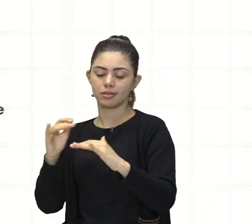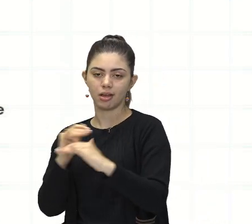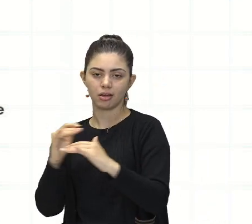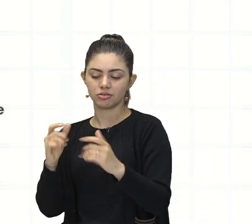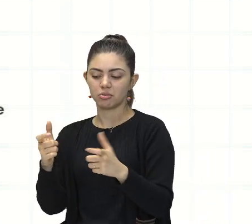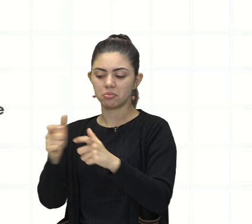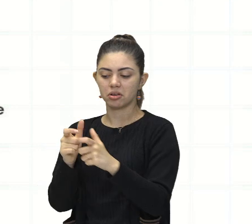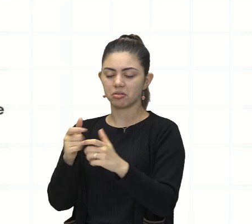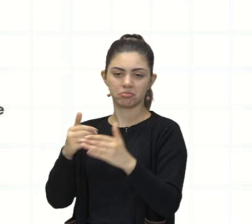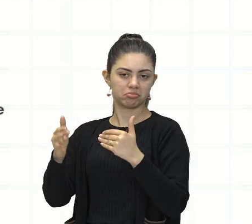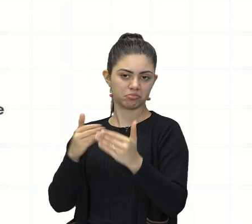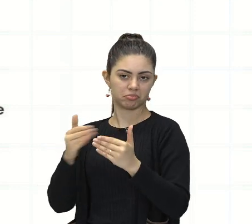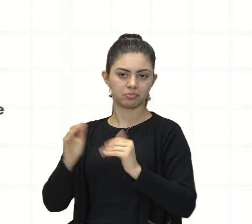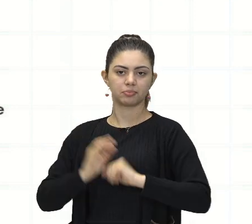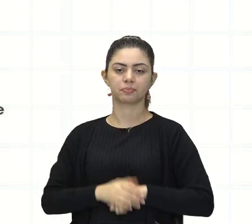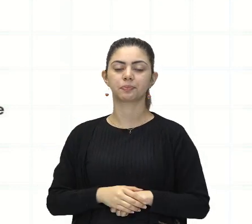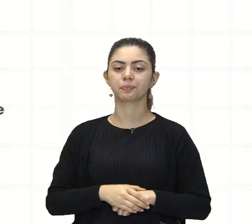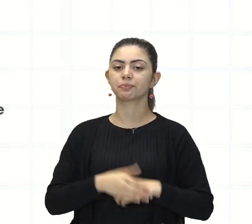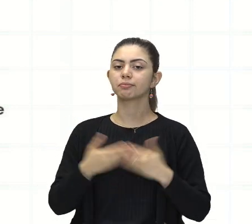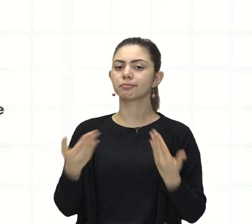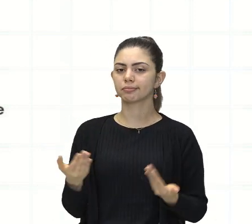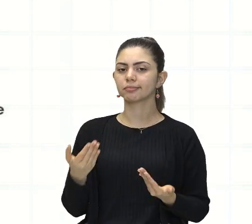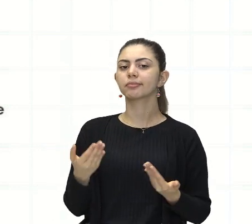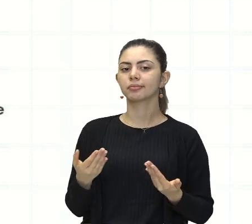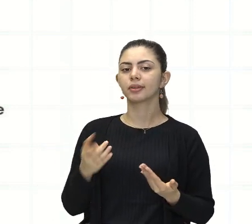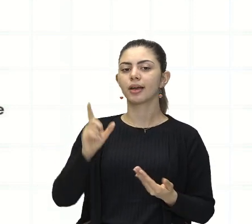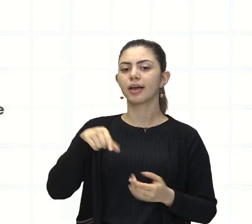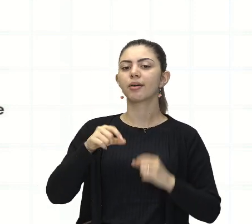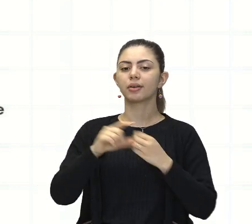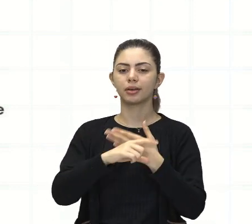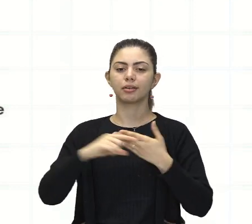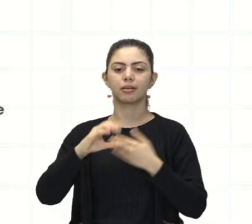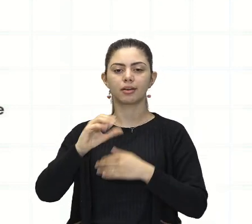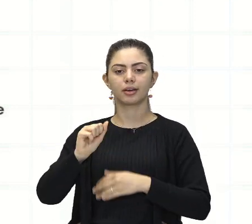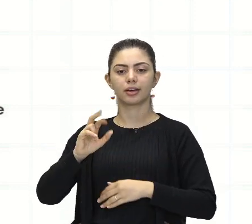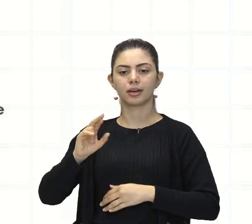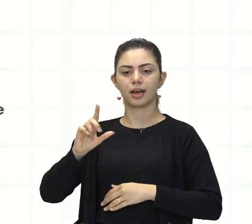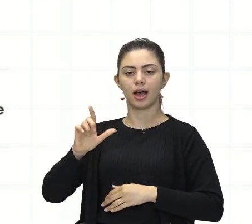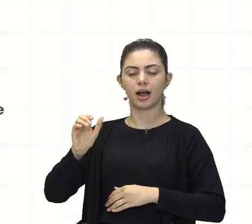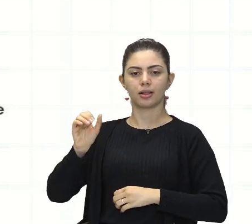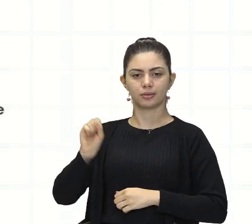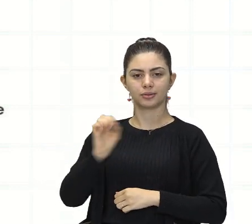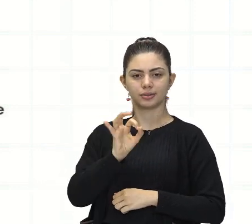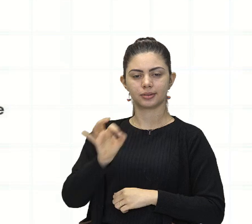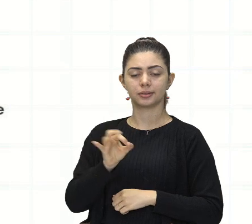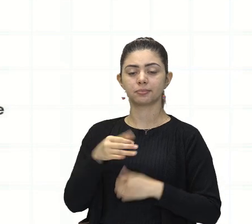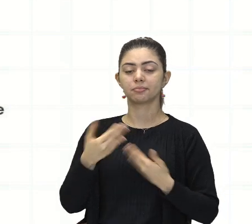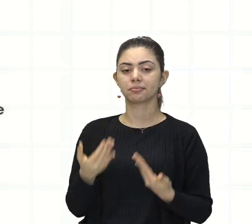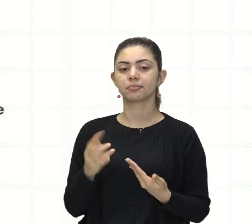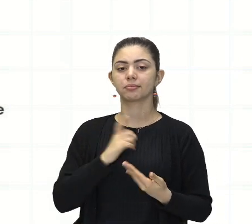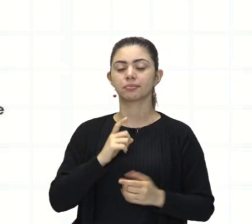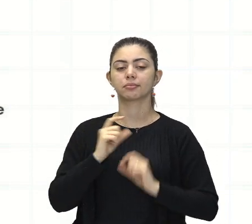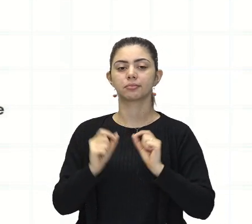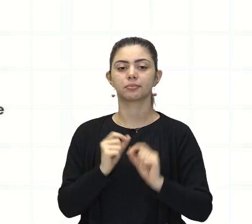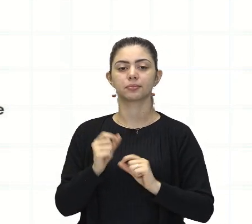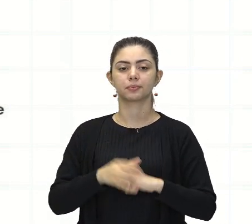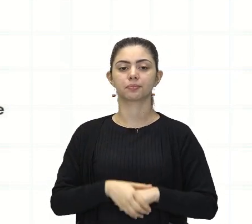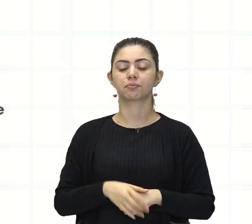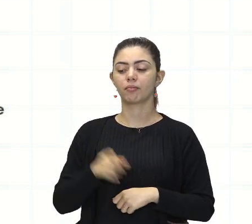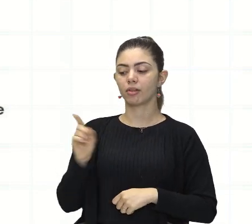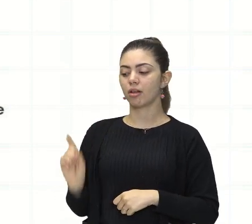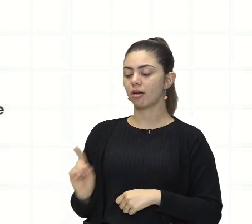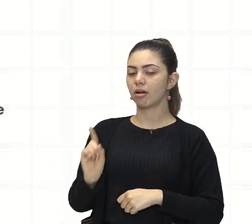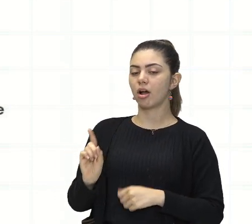cidadezinha qualquer, lá do Carlos Drummond de Andrade, nós temos aqui um